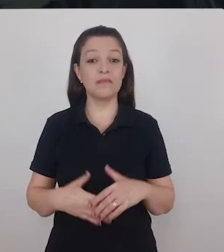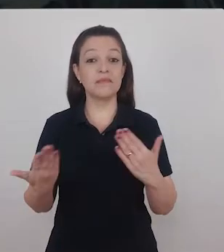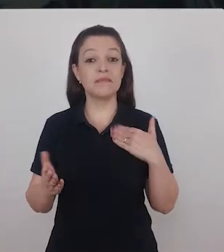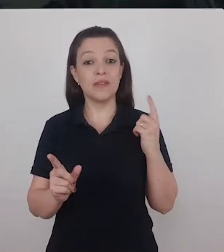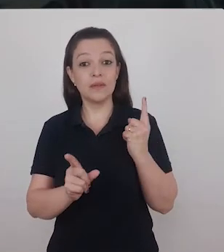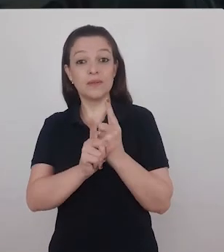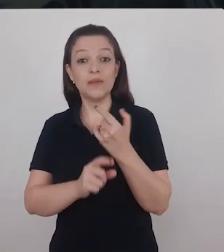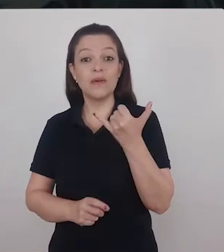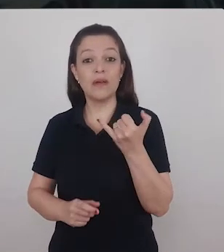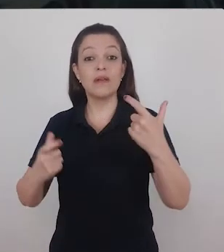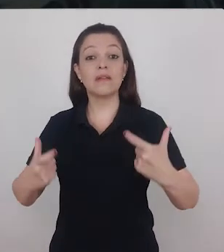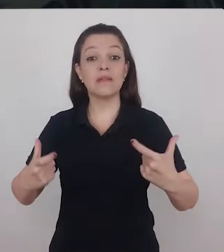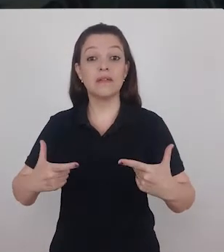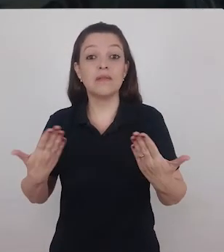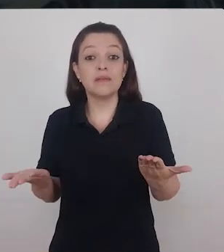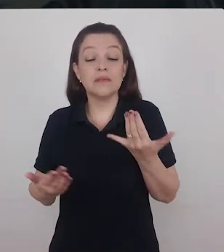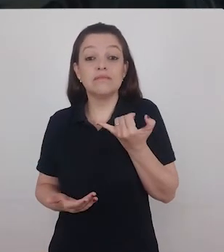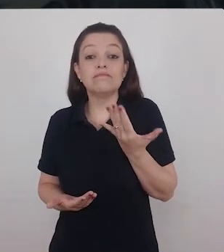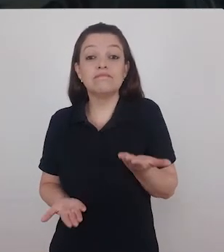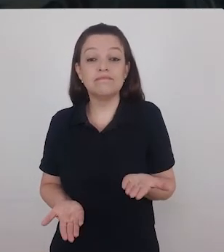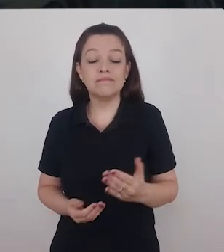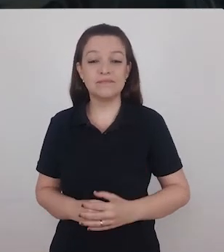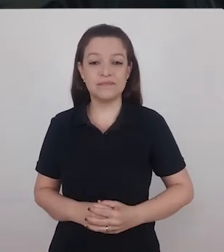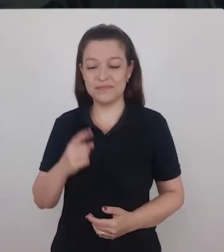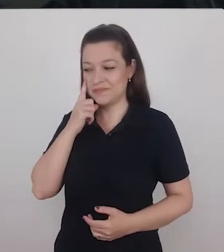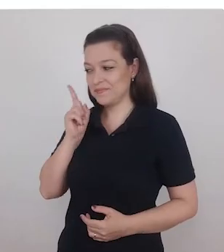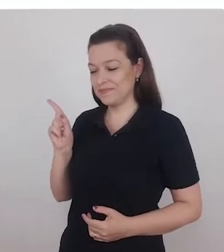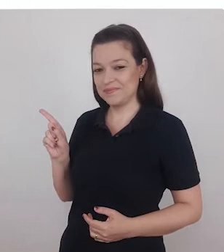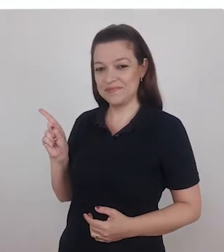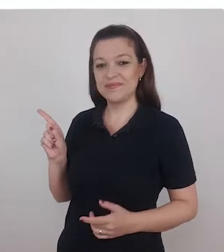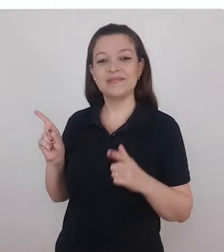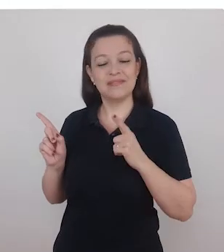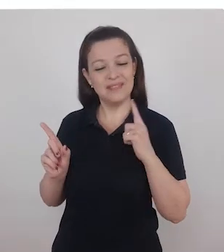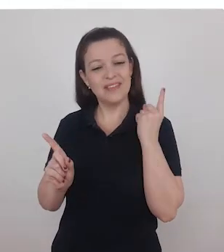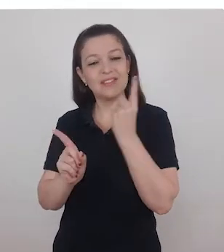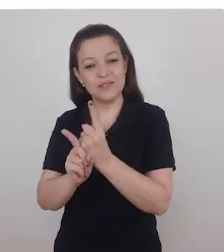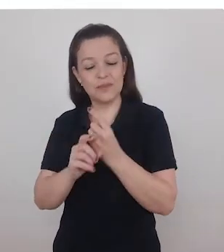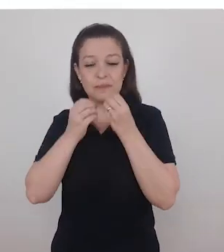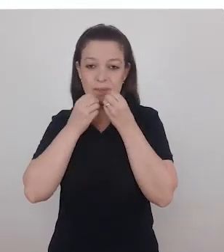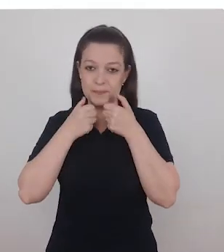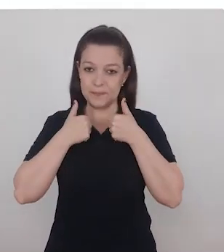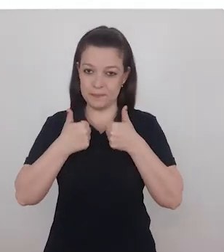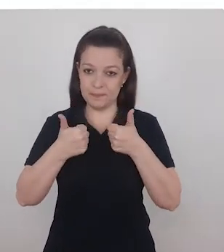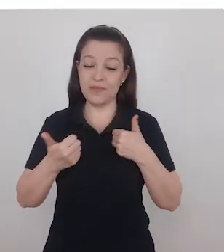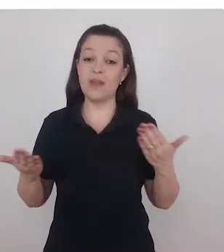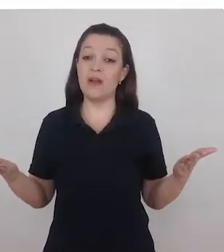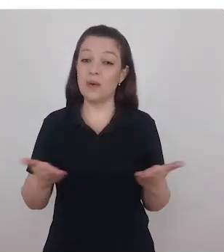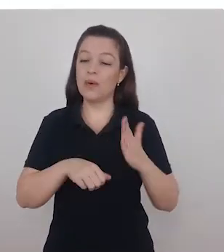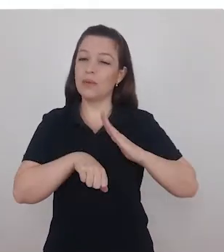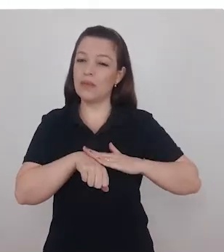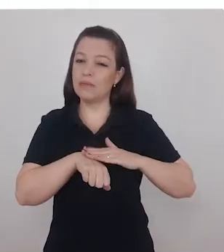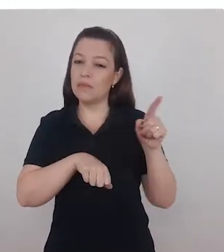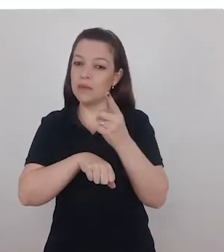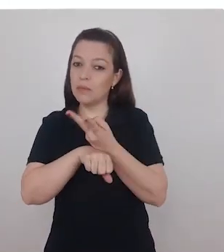E aí, encontraram a caneta? Onde está, será? Aqui embaixo. Muito bem. Agora eu vou dar um tempinho e